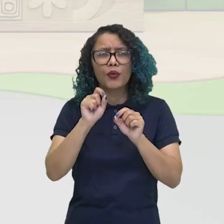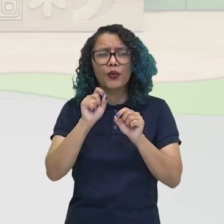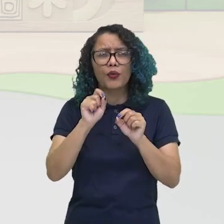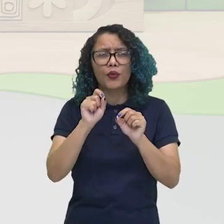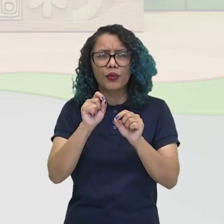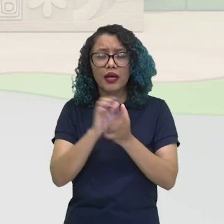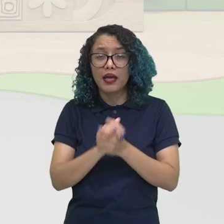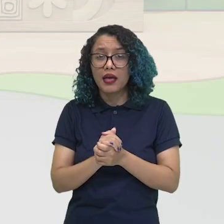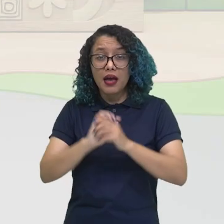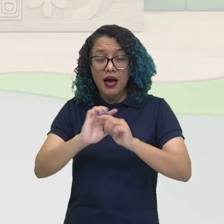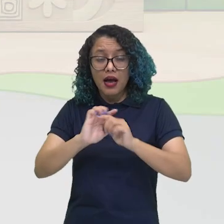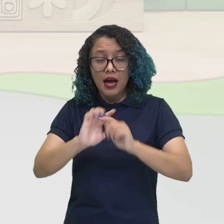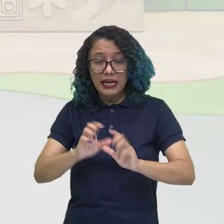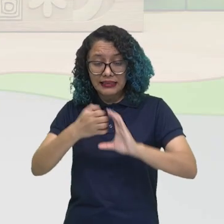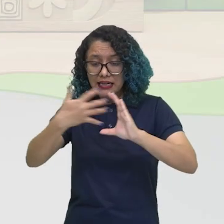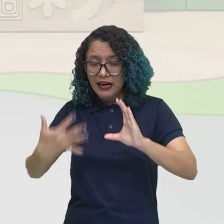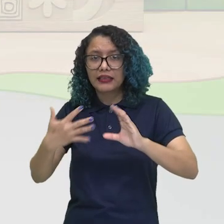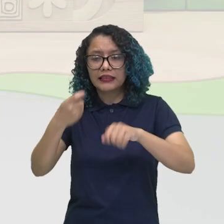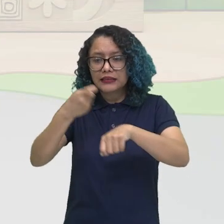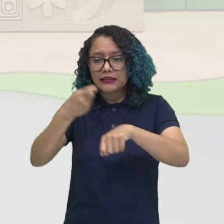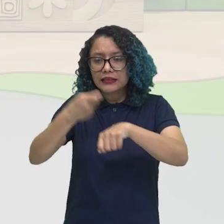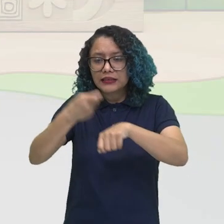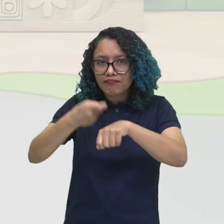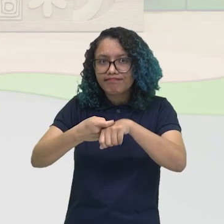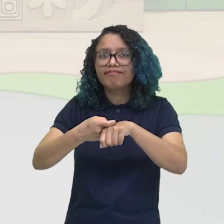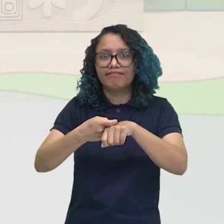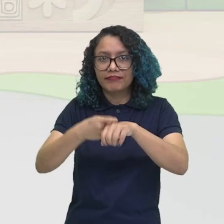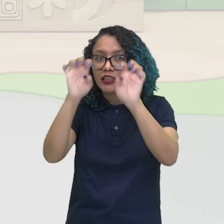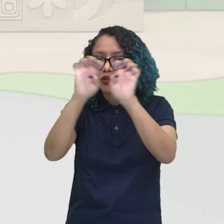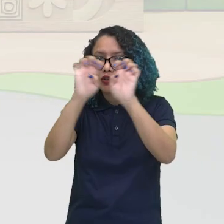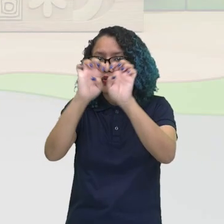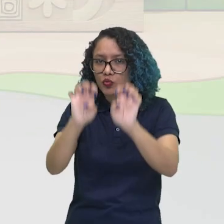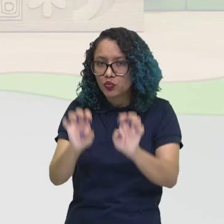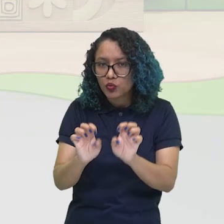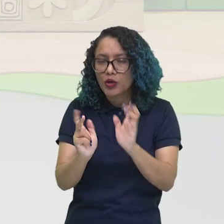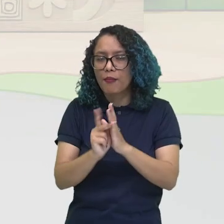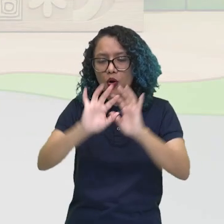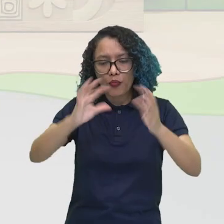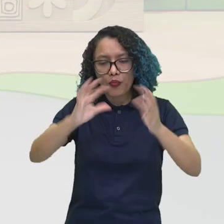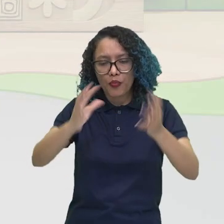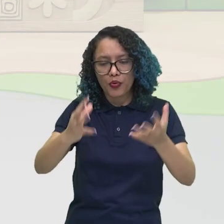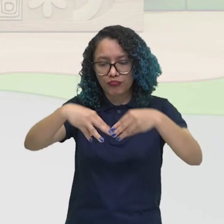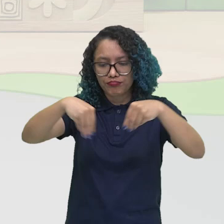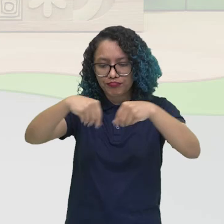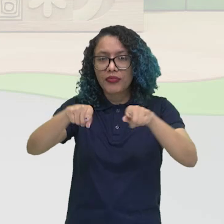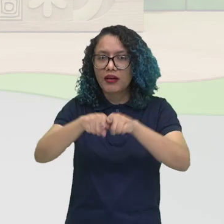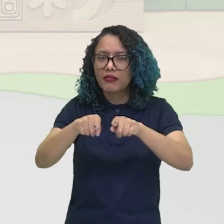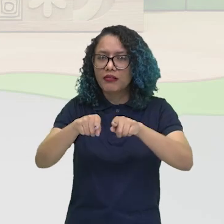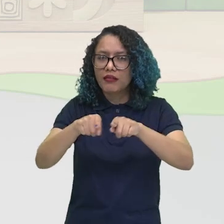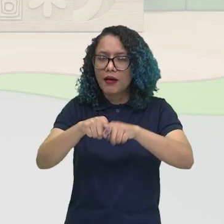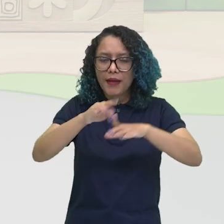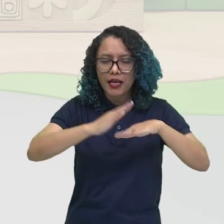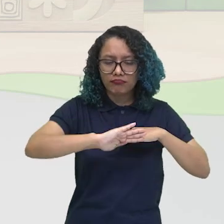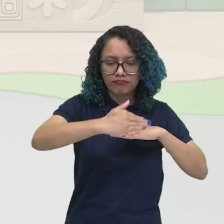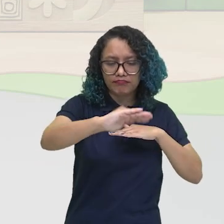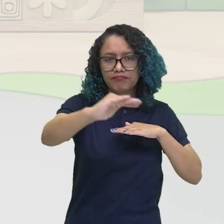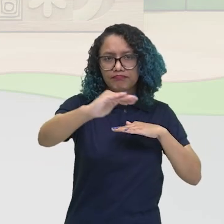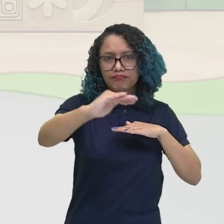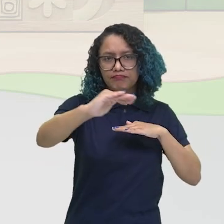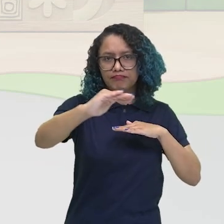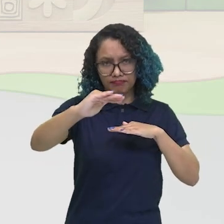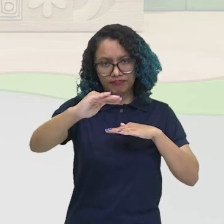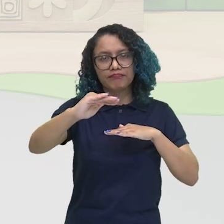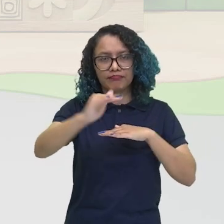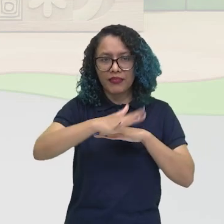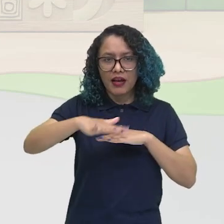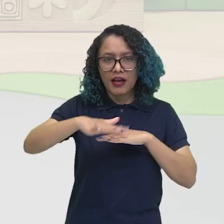comportamento físico, a formação da litosfera, a formação do relevo, né? Da parte